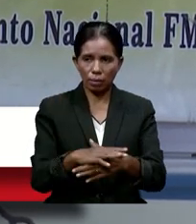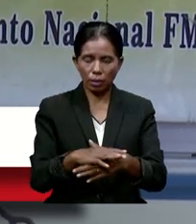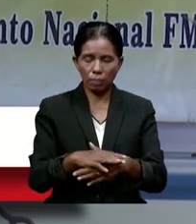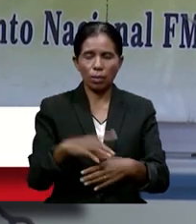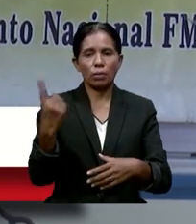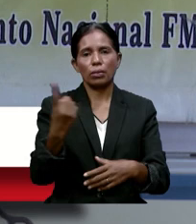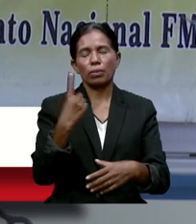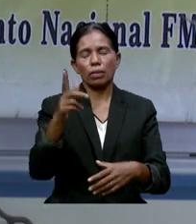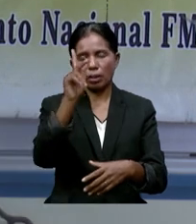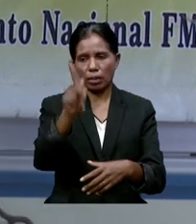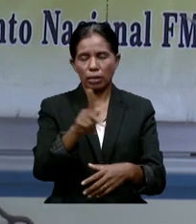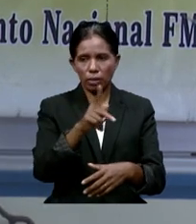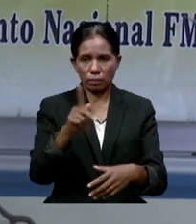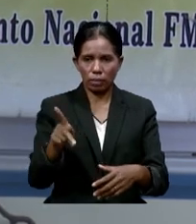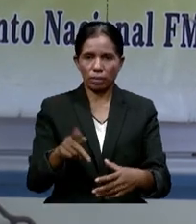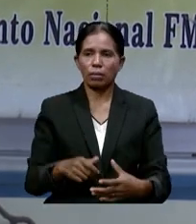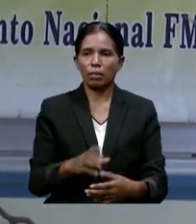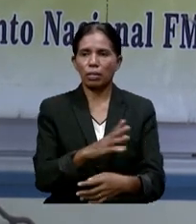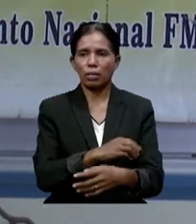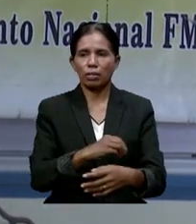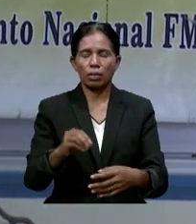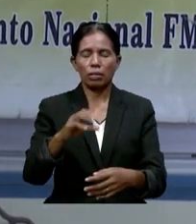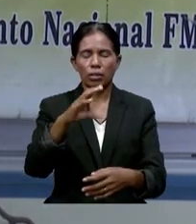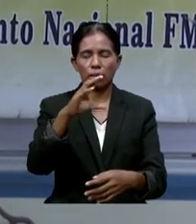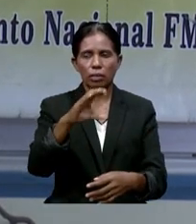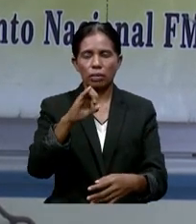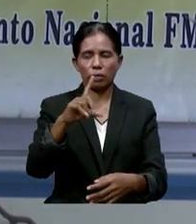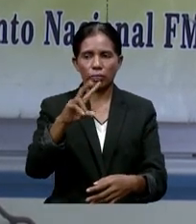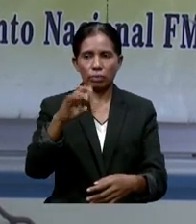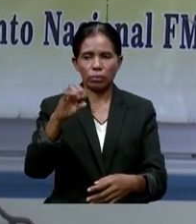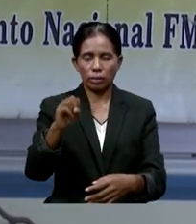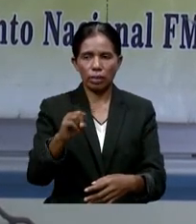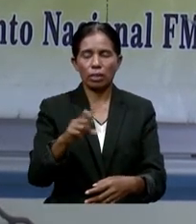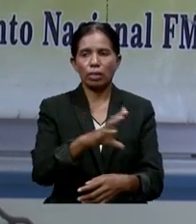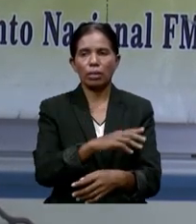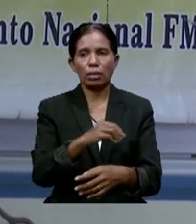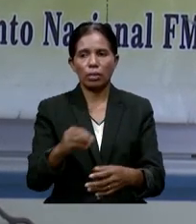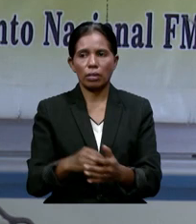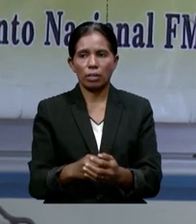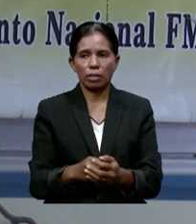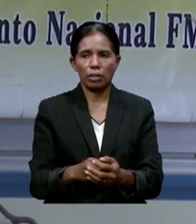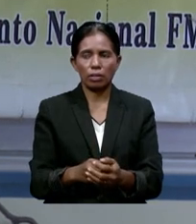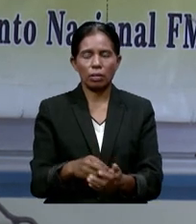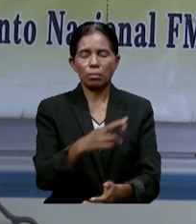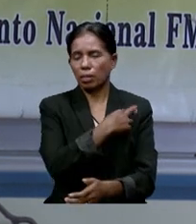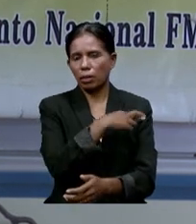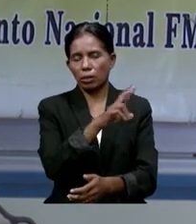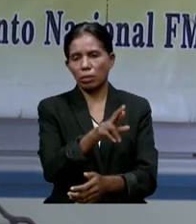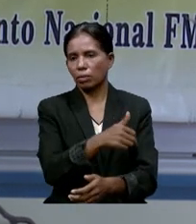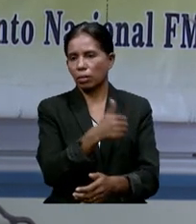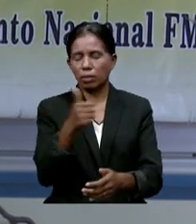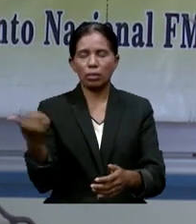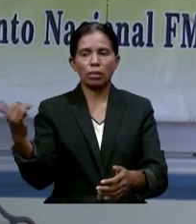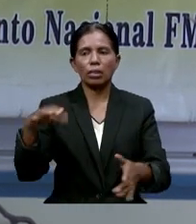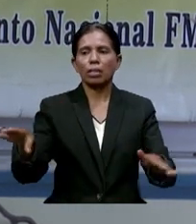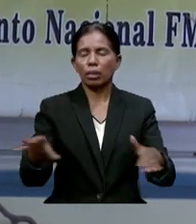católico monogâmico, civil ou barlaqueado. A confissão religiosa ser selo, se nem a casamento